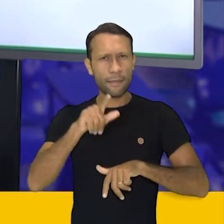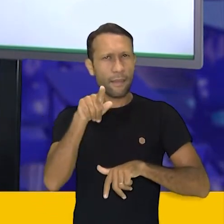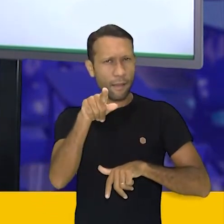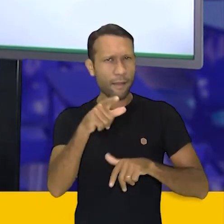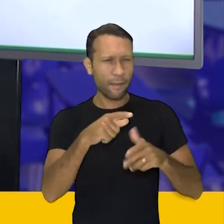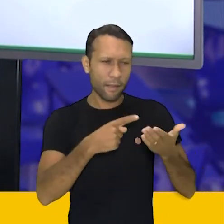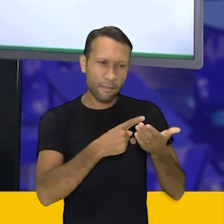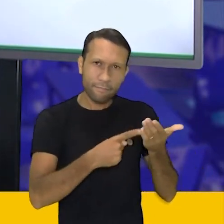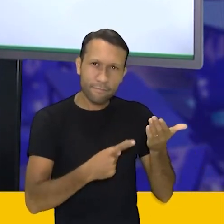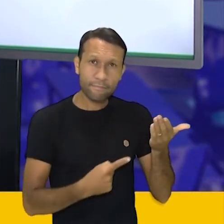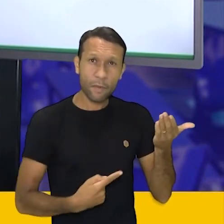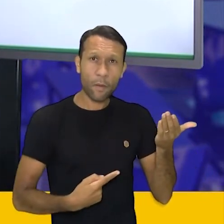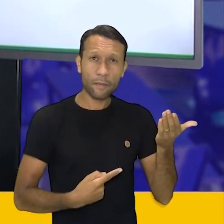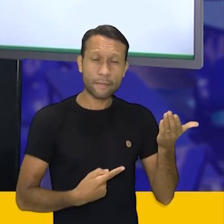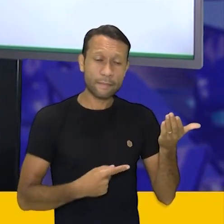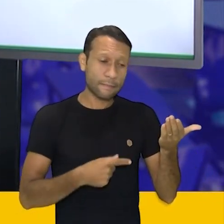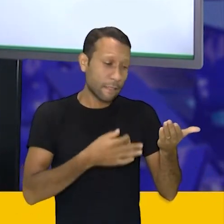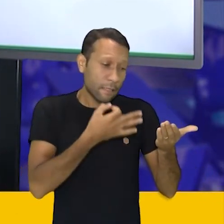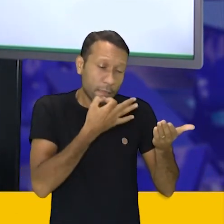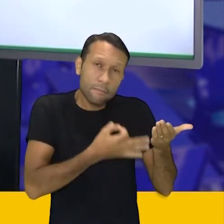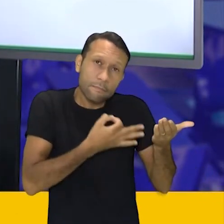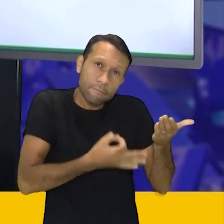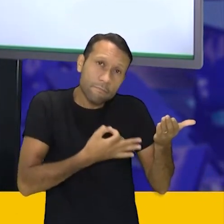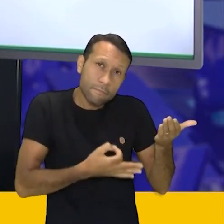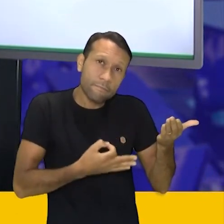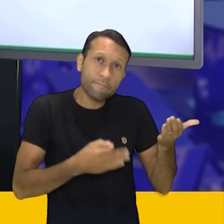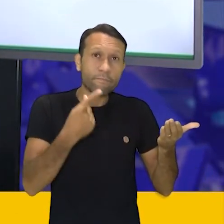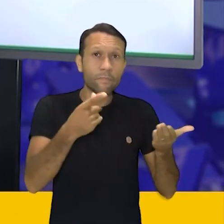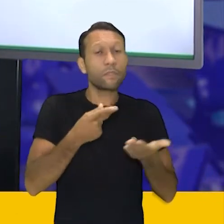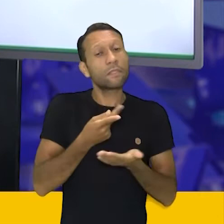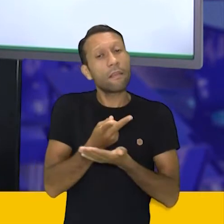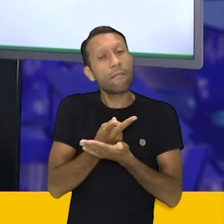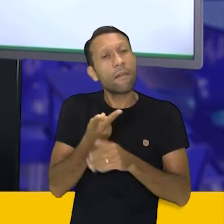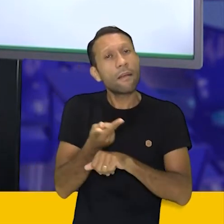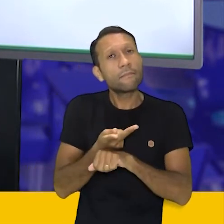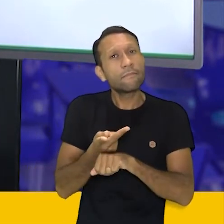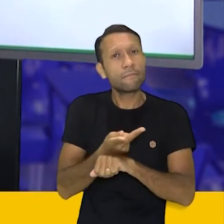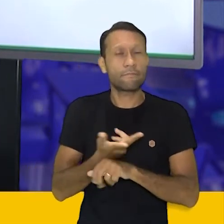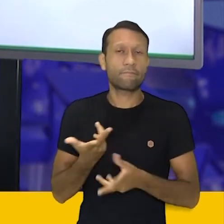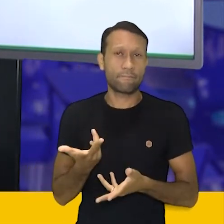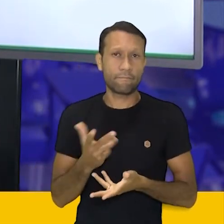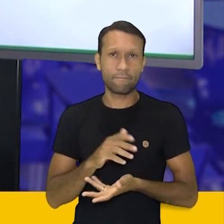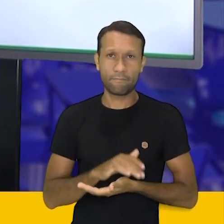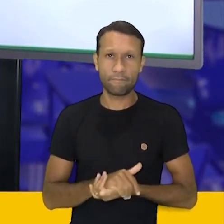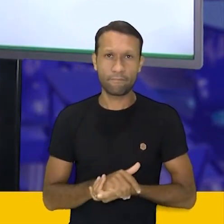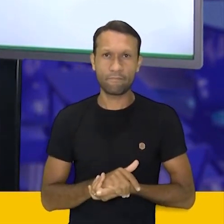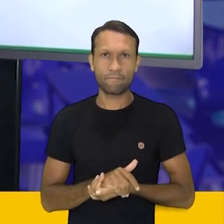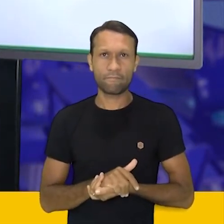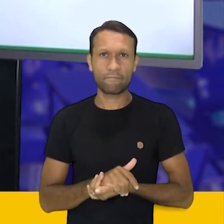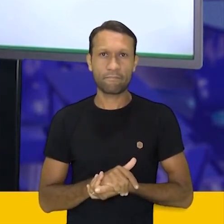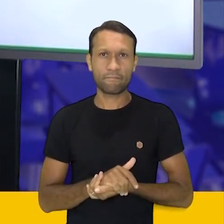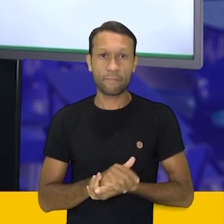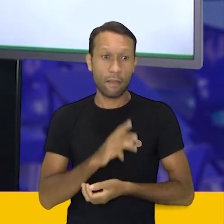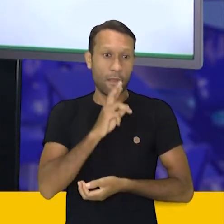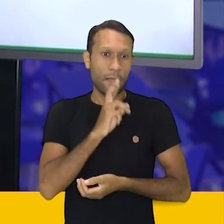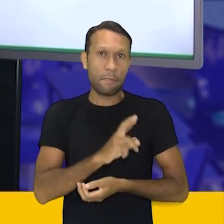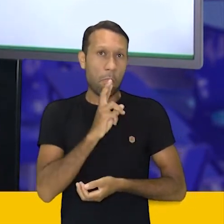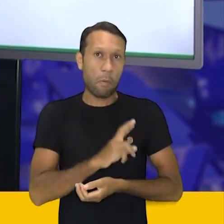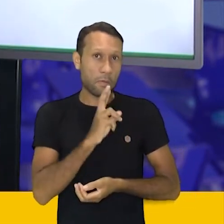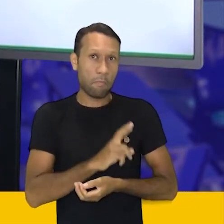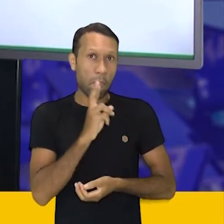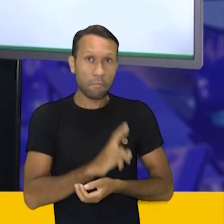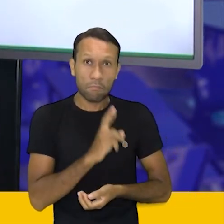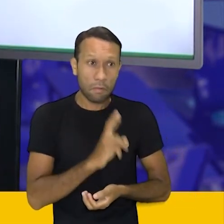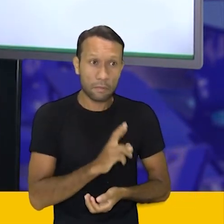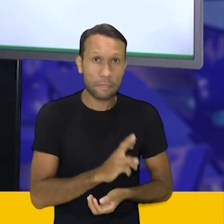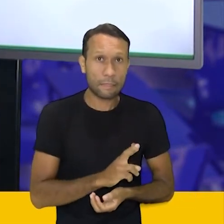apostila, são sugestões, são provocações que a gente está trazendo para vocês. Vocês não terão que se responder